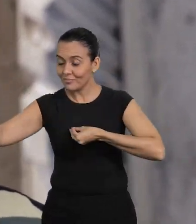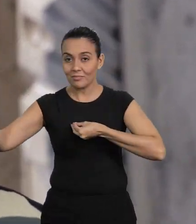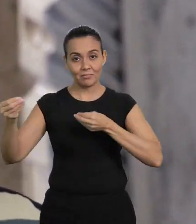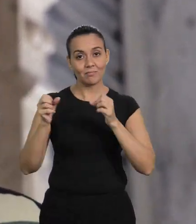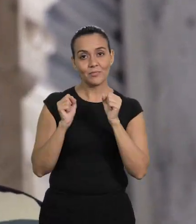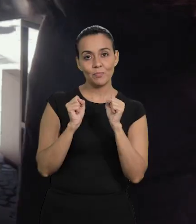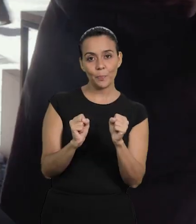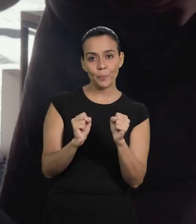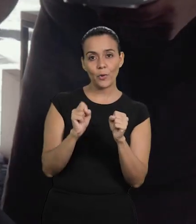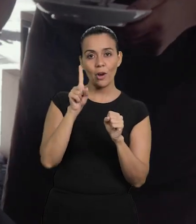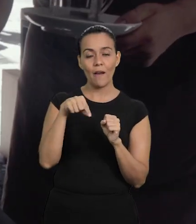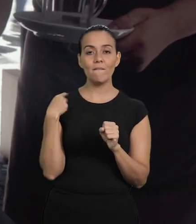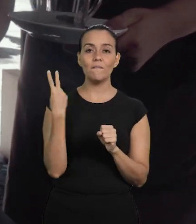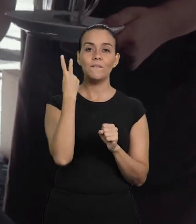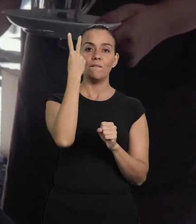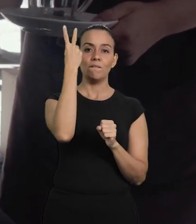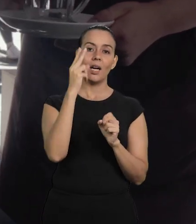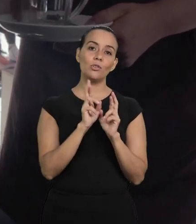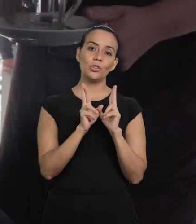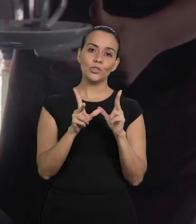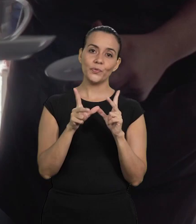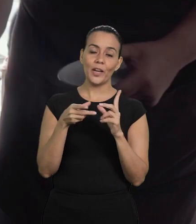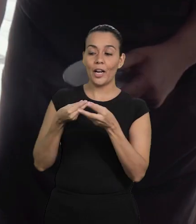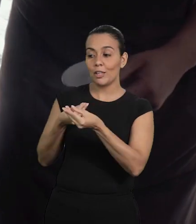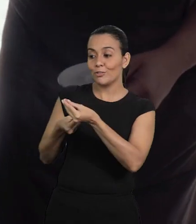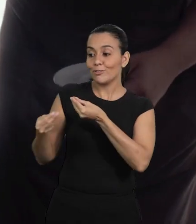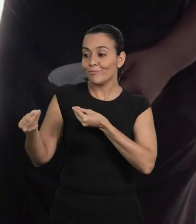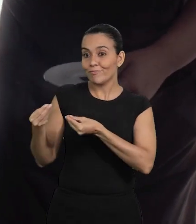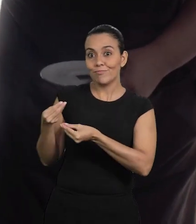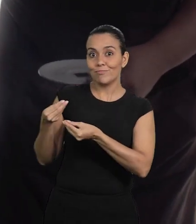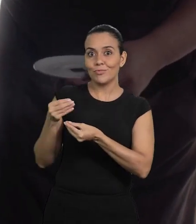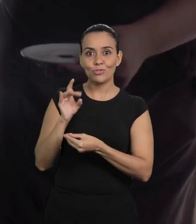estão circulando, que não só a do dinheiro.